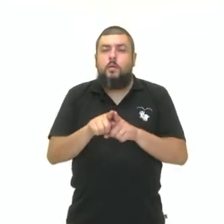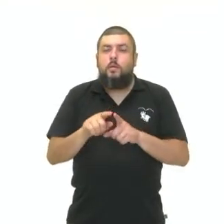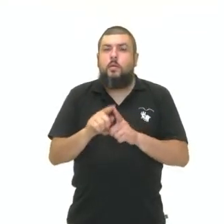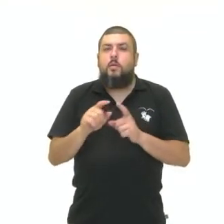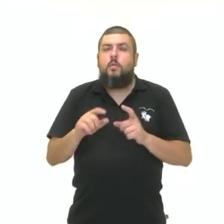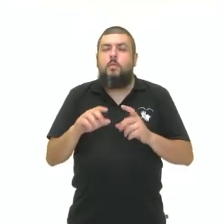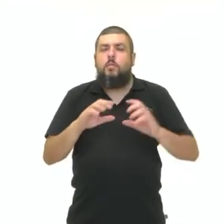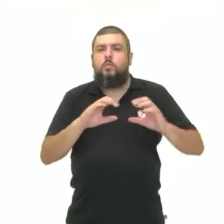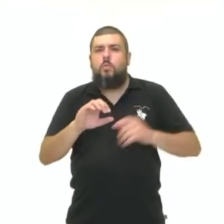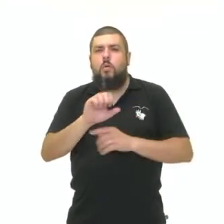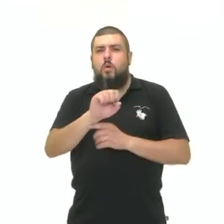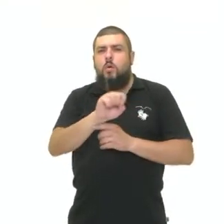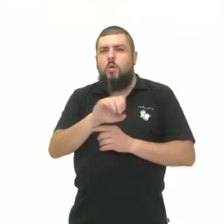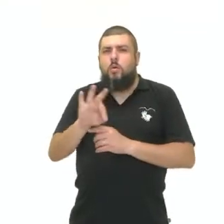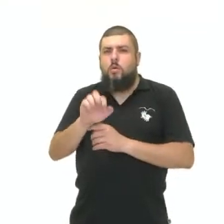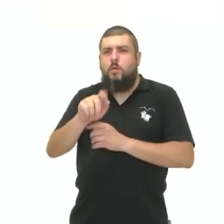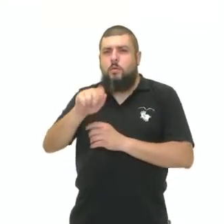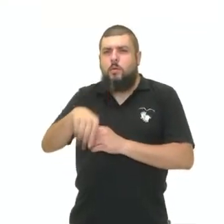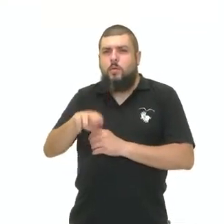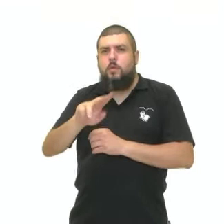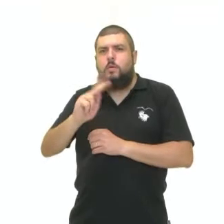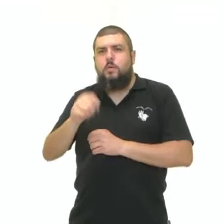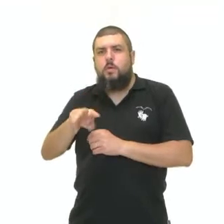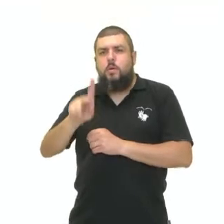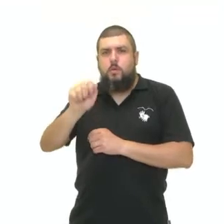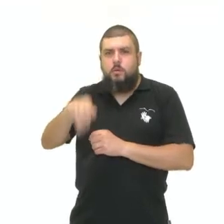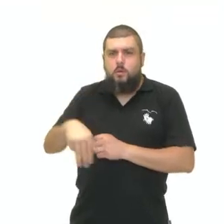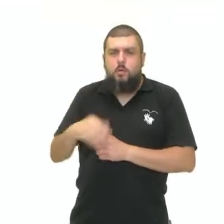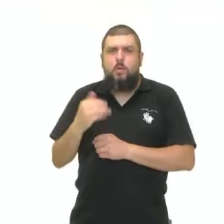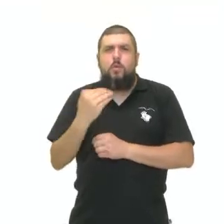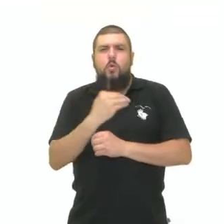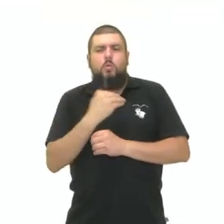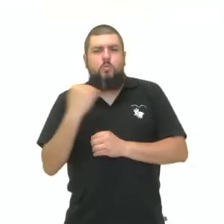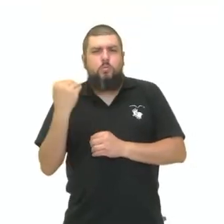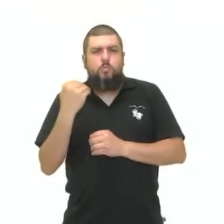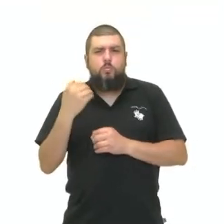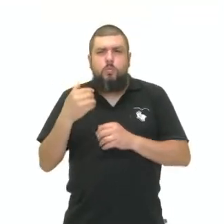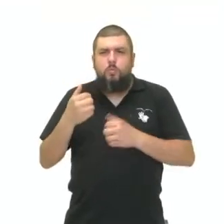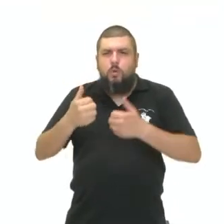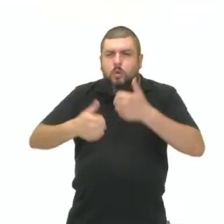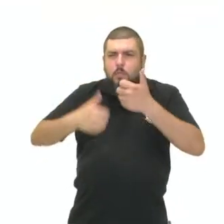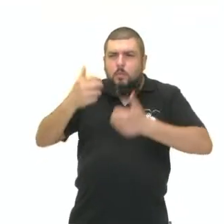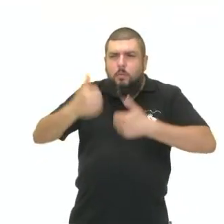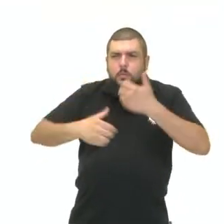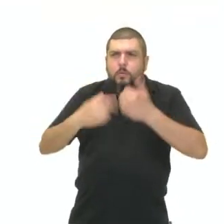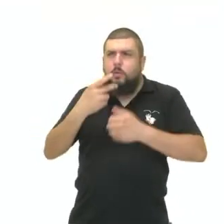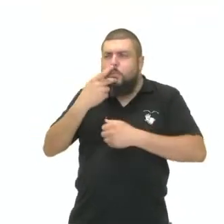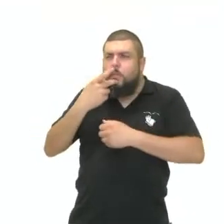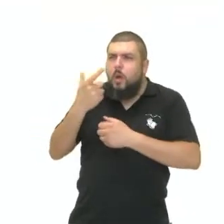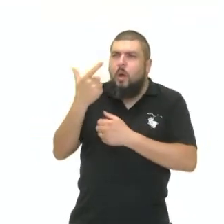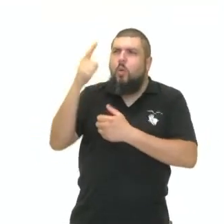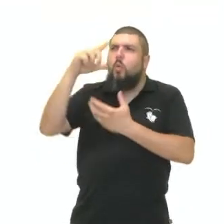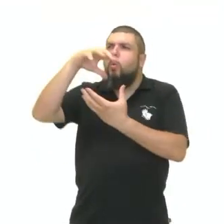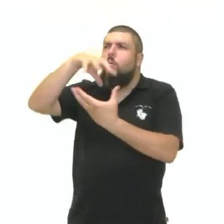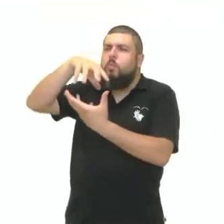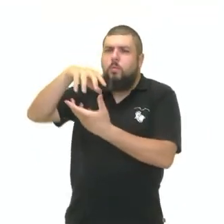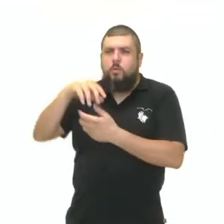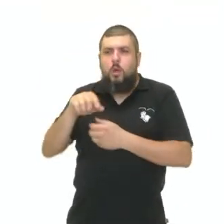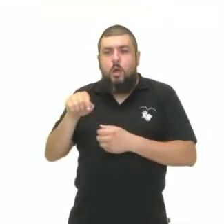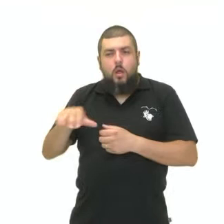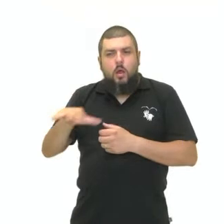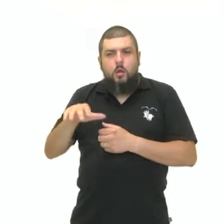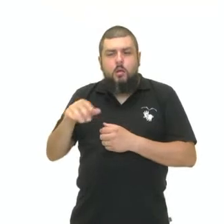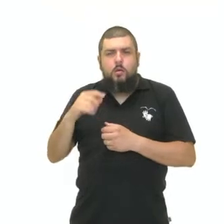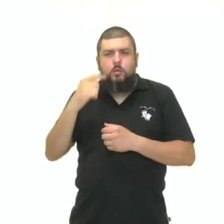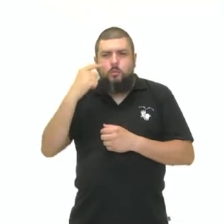morto em março, falando sobre a vida extraterrestre. Os alunos descobriram que a notícia em si não era falsa, mas tinha